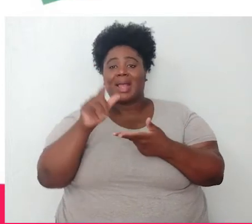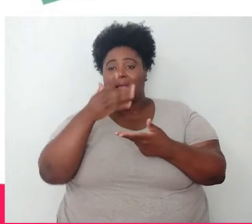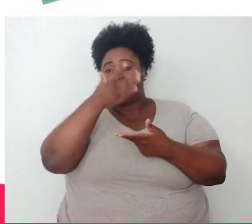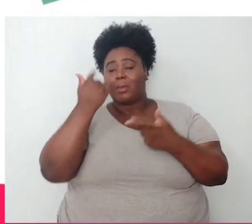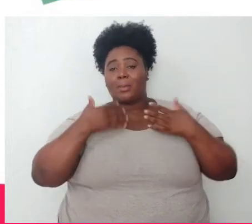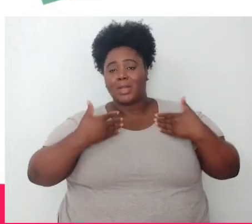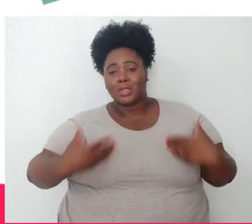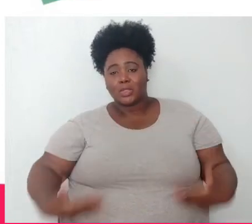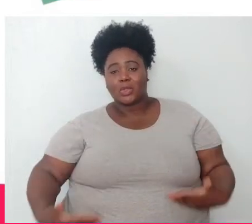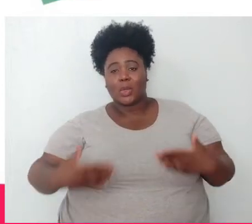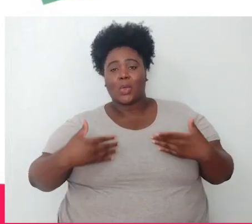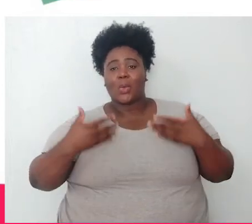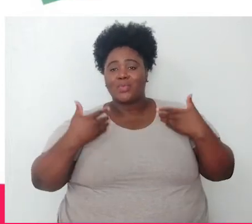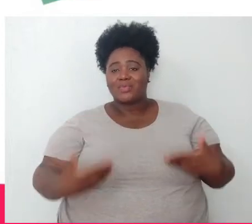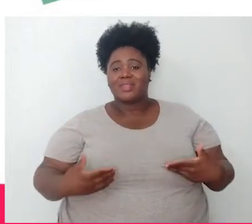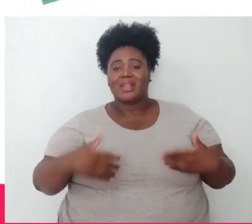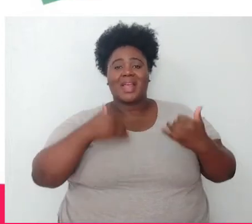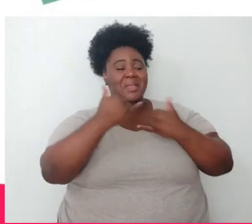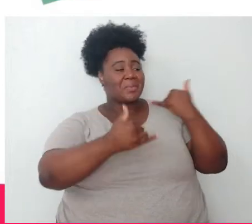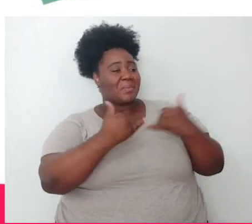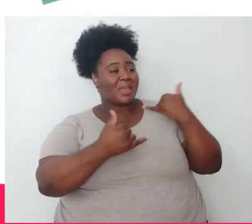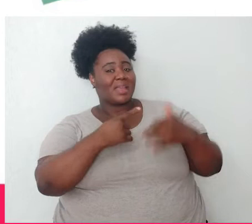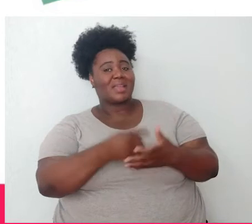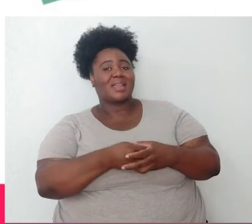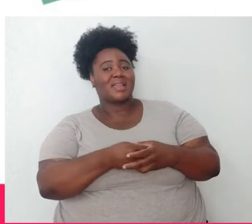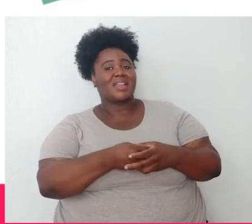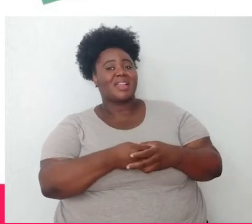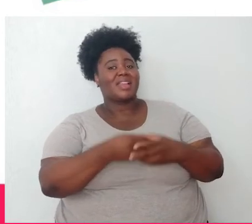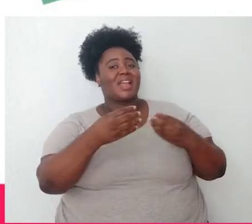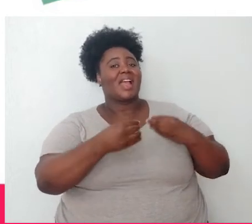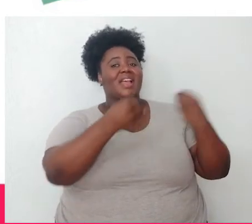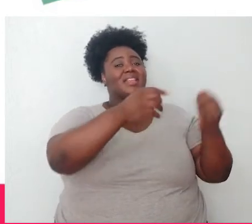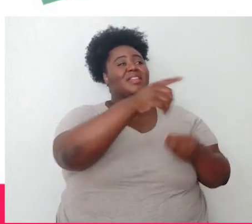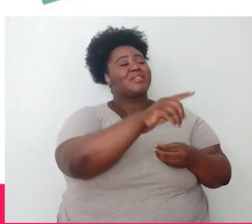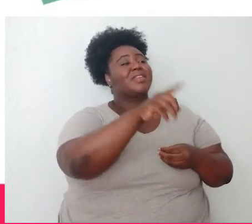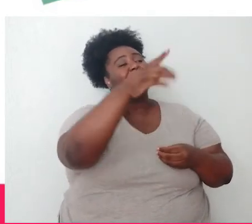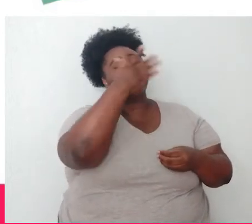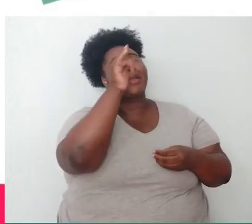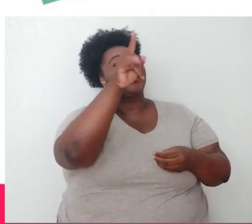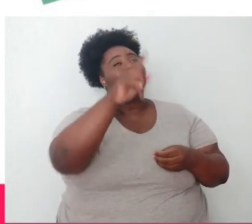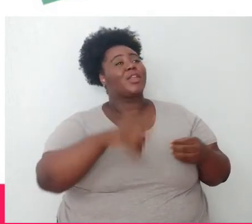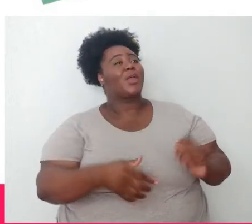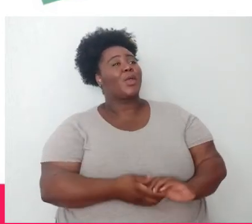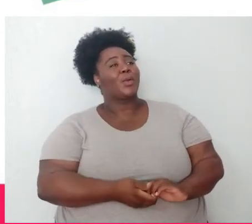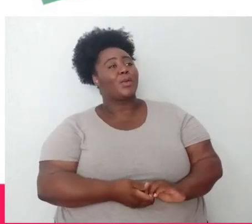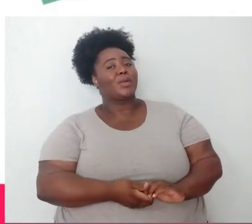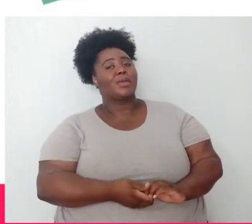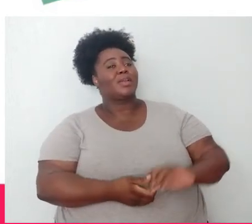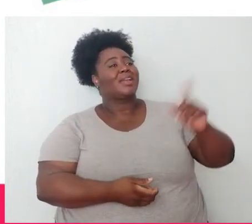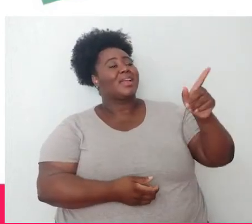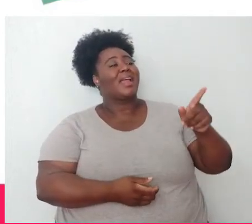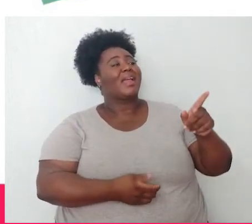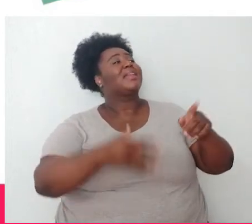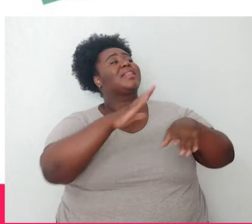usando vestido, aí alguém brinca, né? Ah, devolve o vestido do fulano de tal. Ah, o fulano